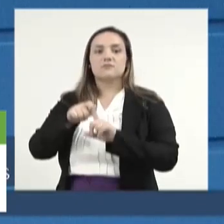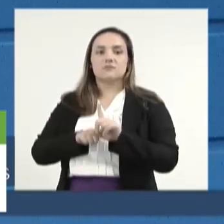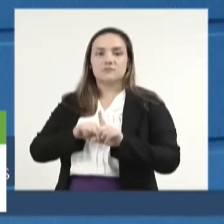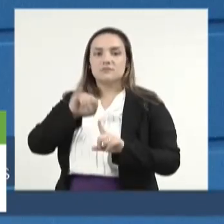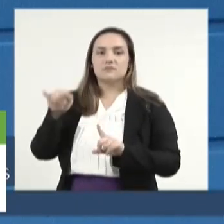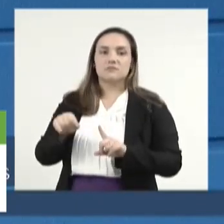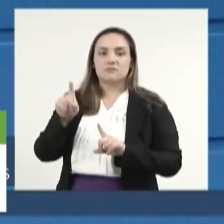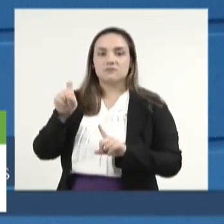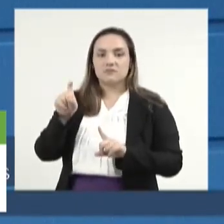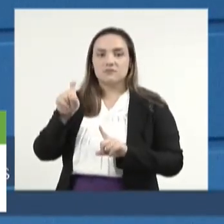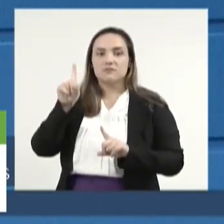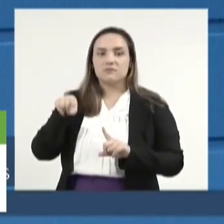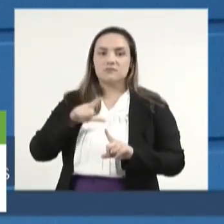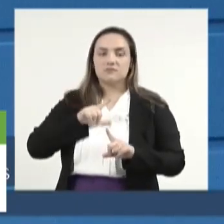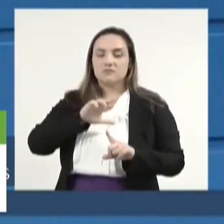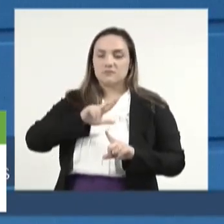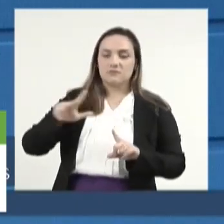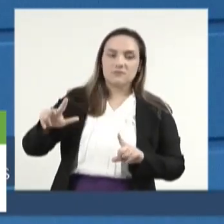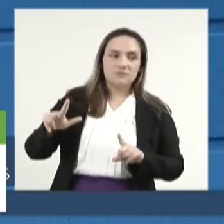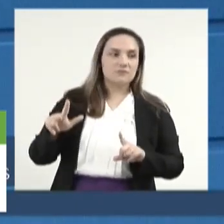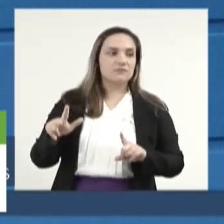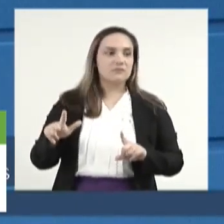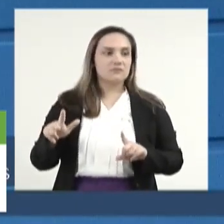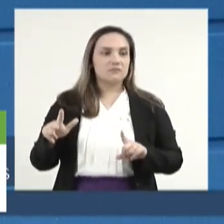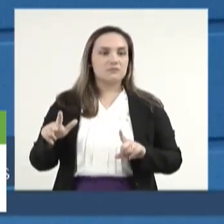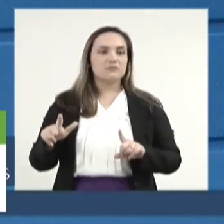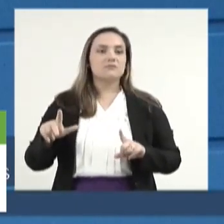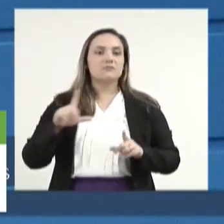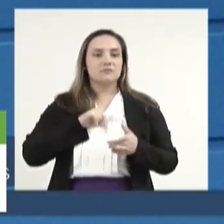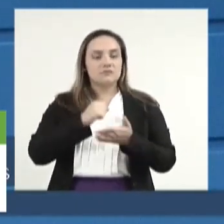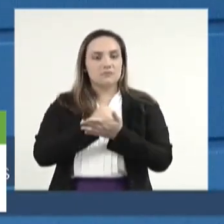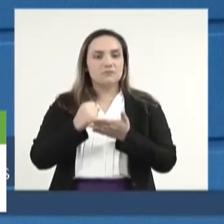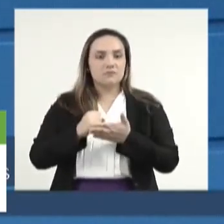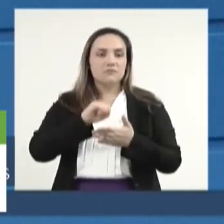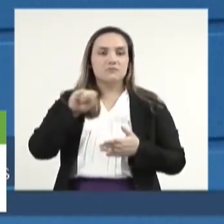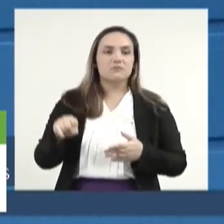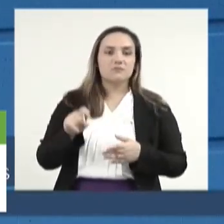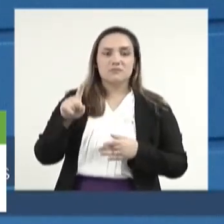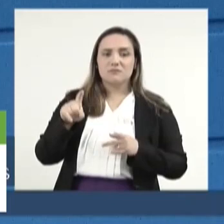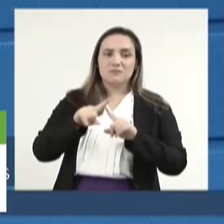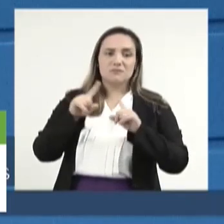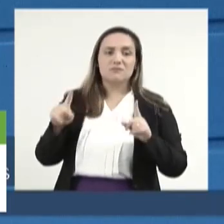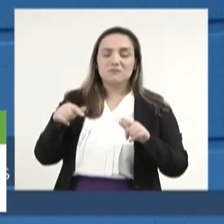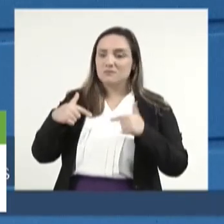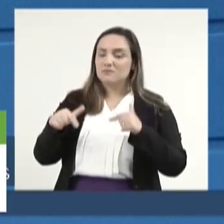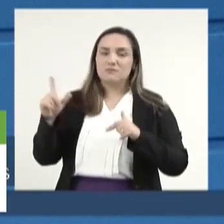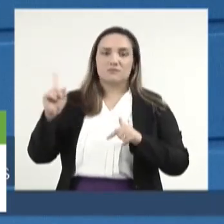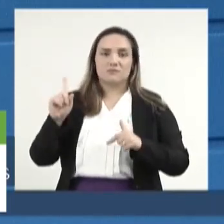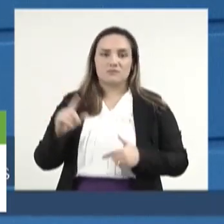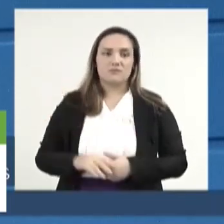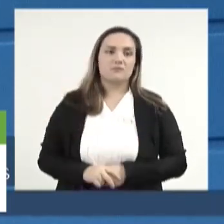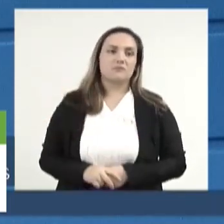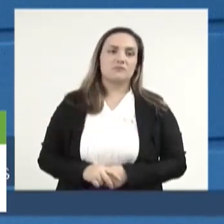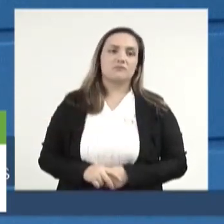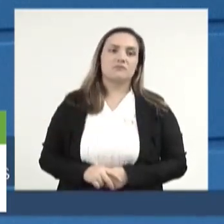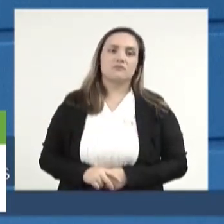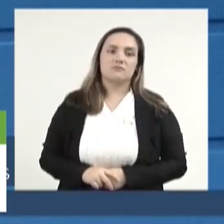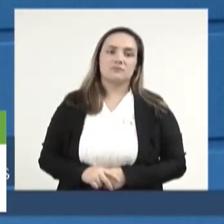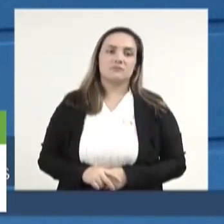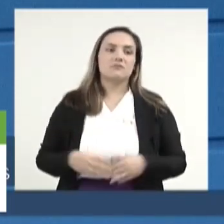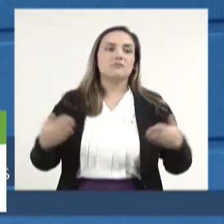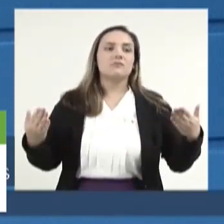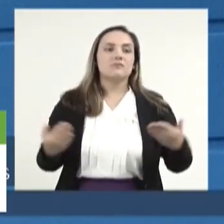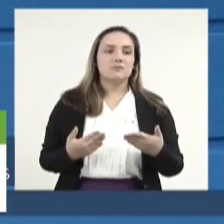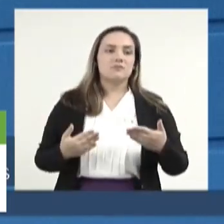essa diferença que está surgindo, ele tinha um contrato durante o mês de janeiro, que é um mês que ele não está em sala de aula. Então,